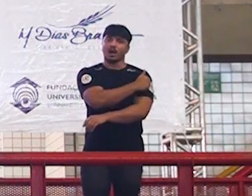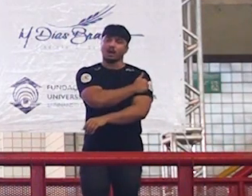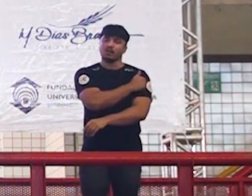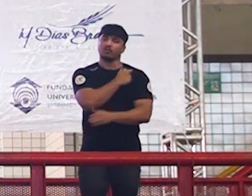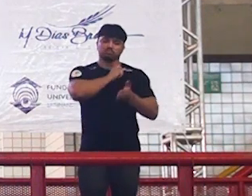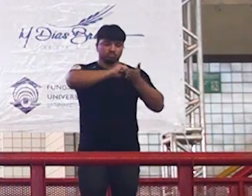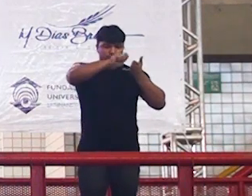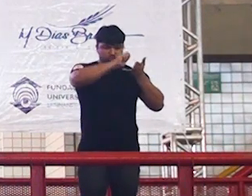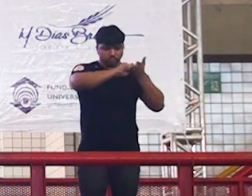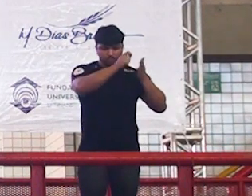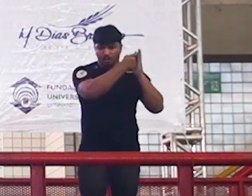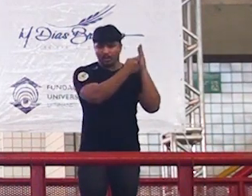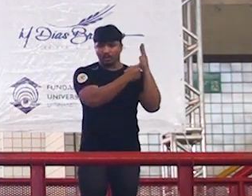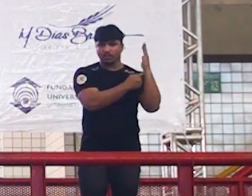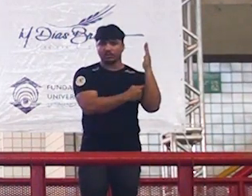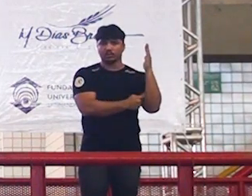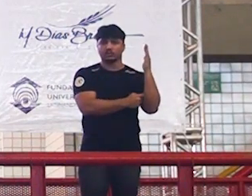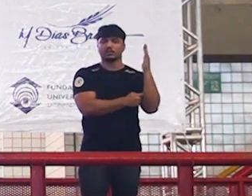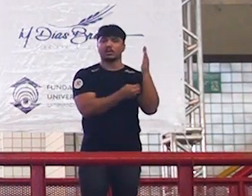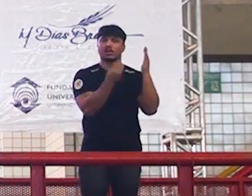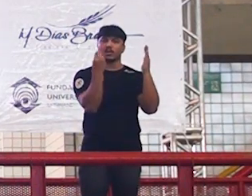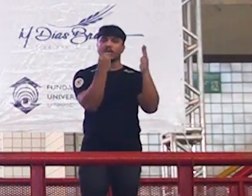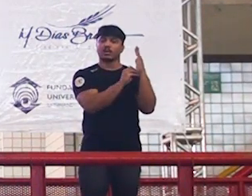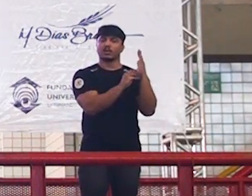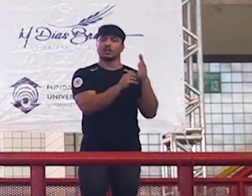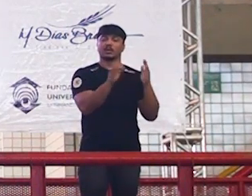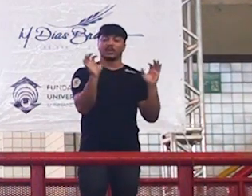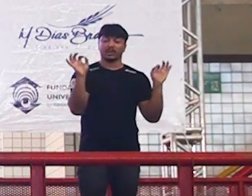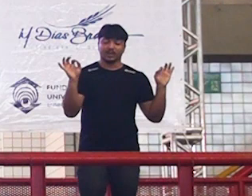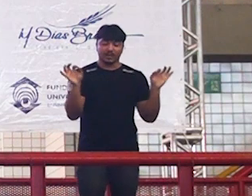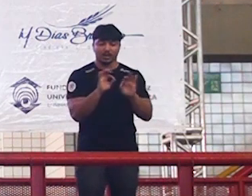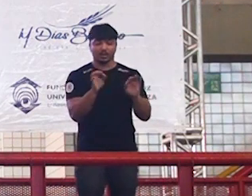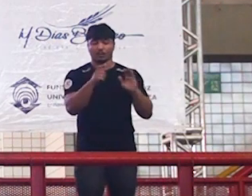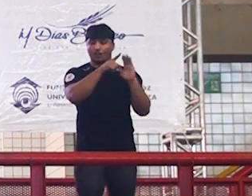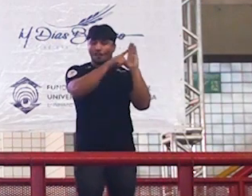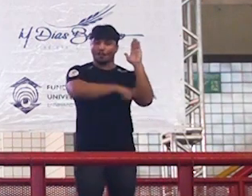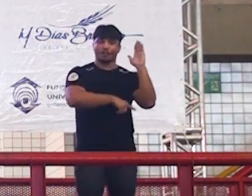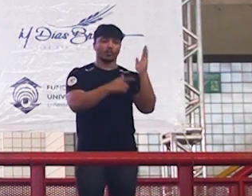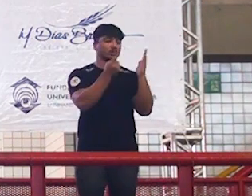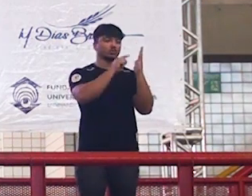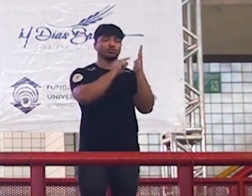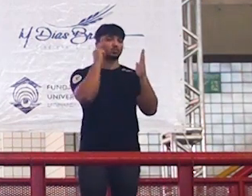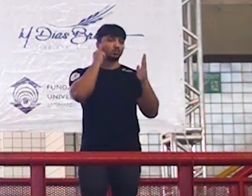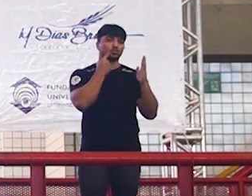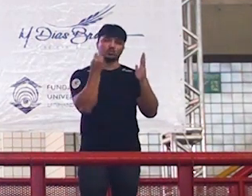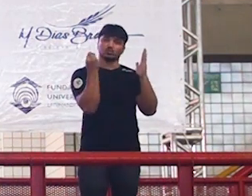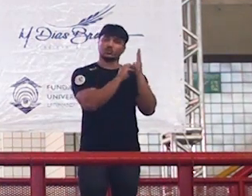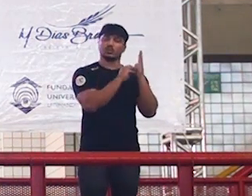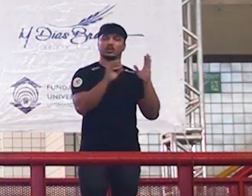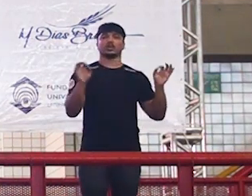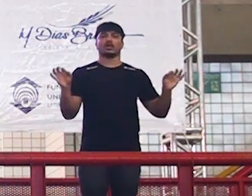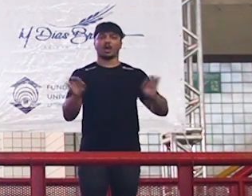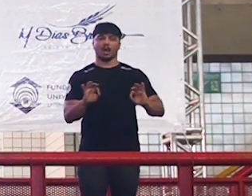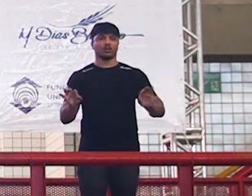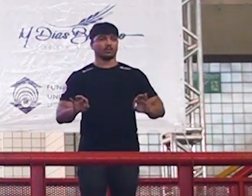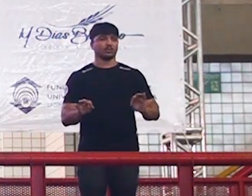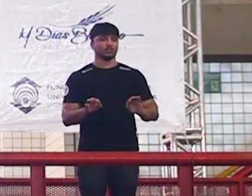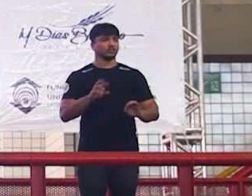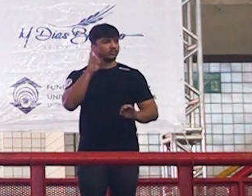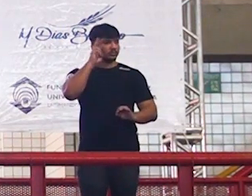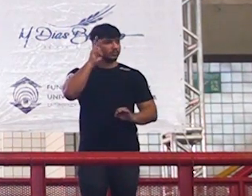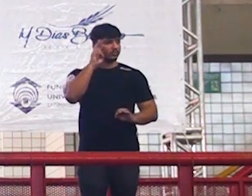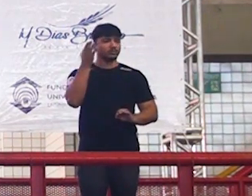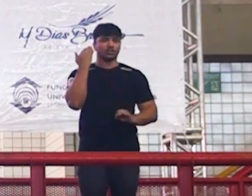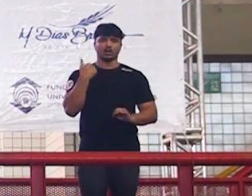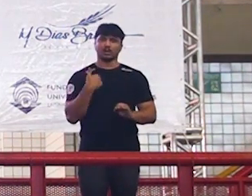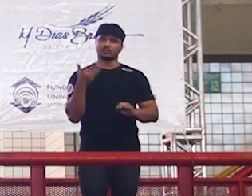redação e nenhuma parte dela colocou a palavra surdo. Eu mostrei na aula passada.